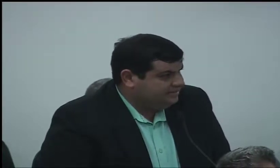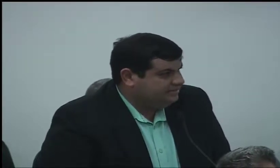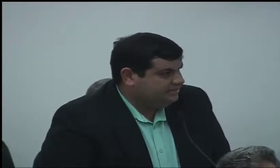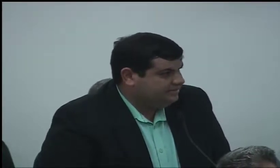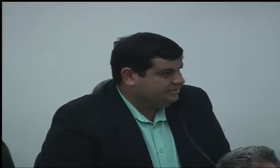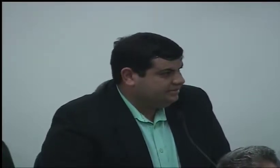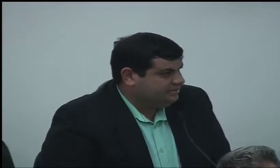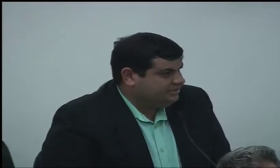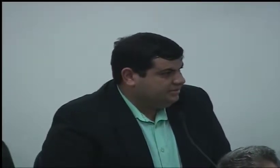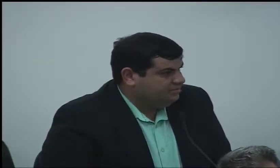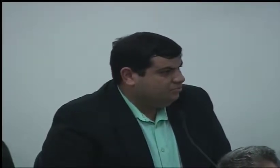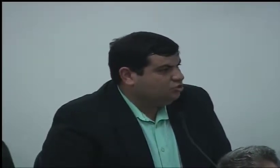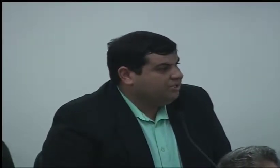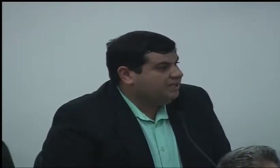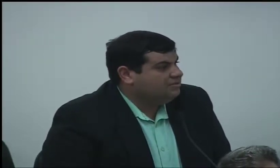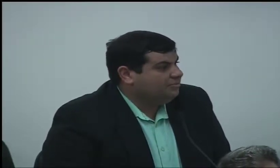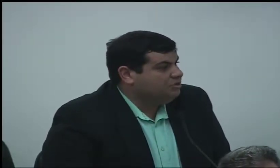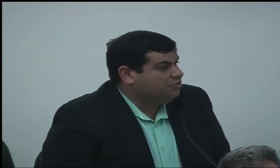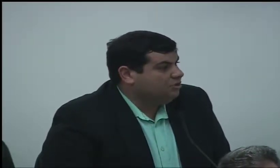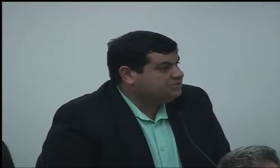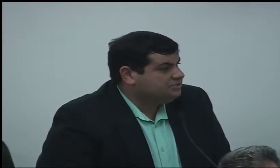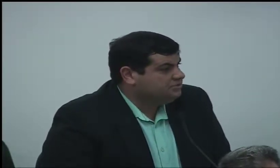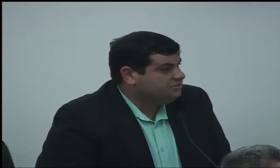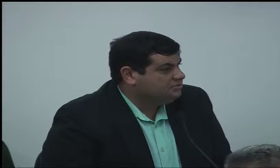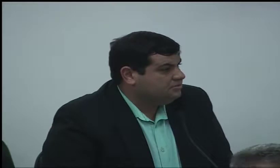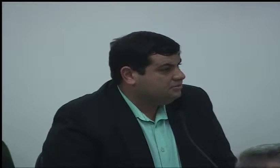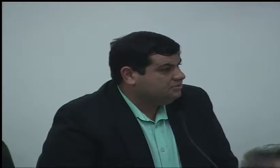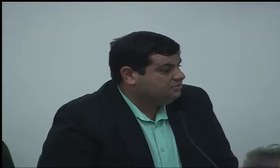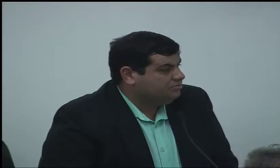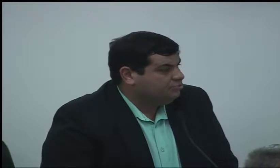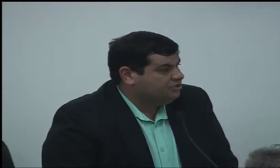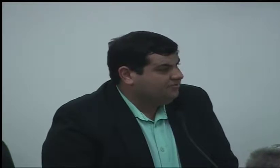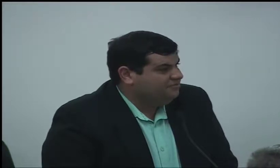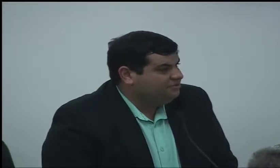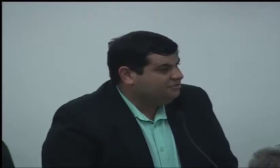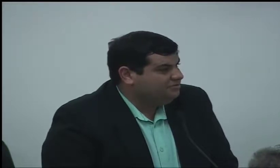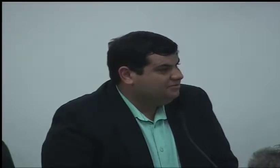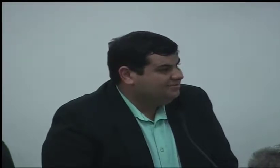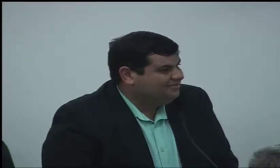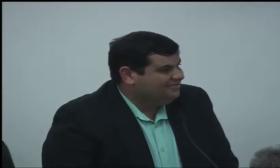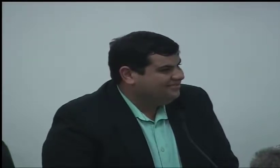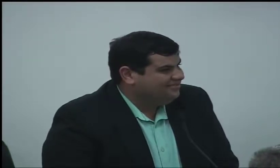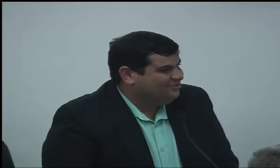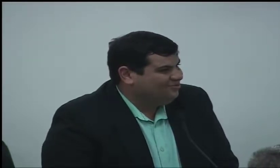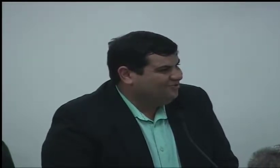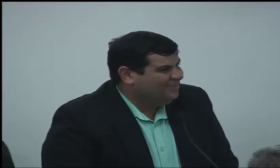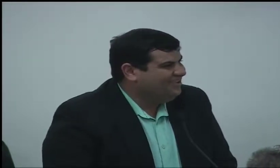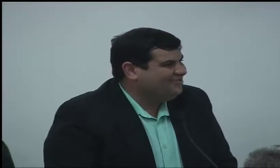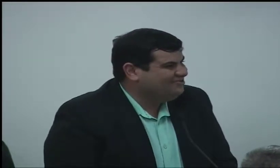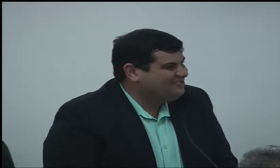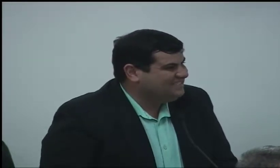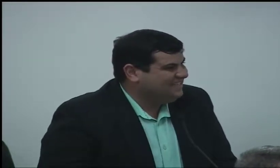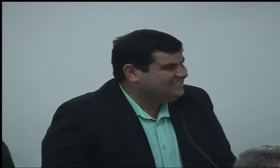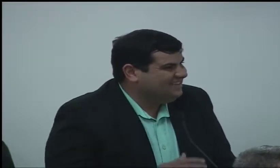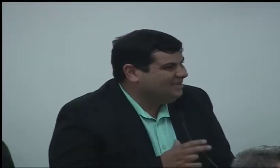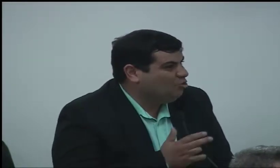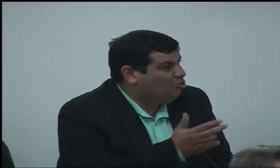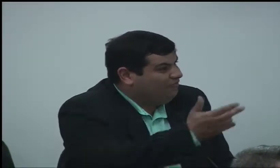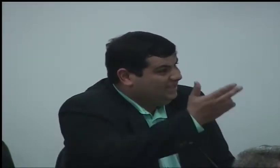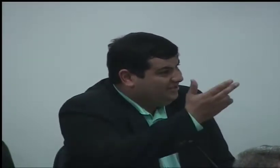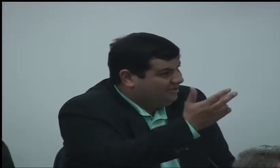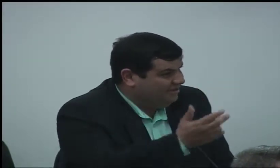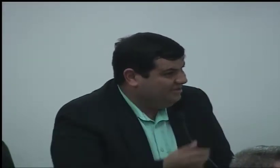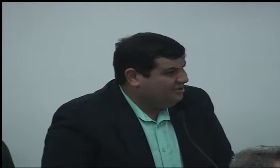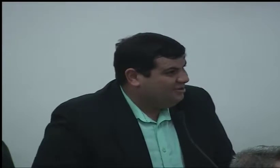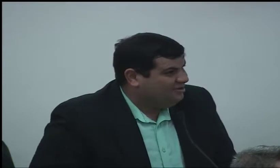entregue. Muito obrigado, capitão Costa, por ter vindo. Convidei no dia 7 de setembro, como